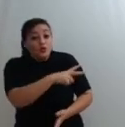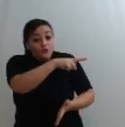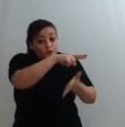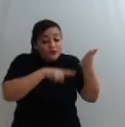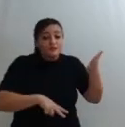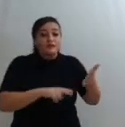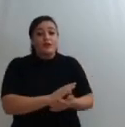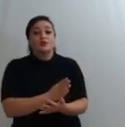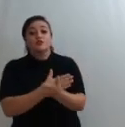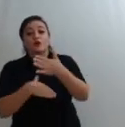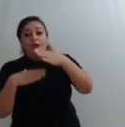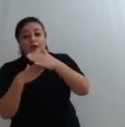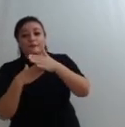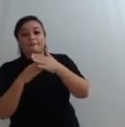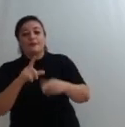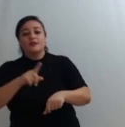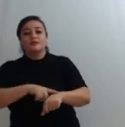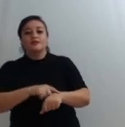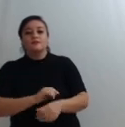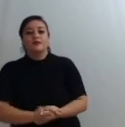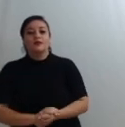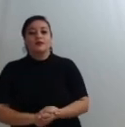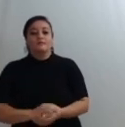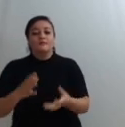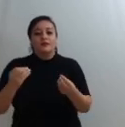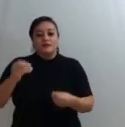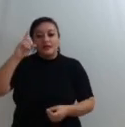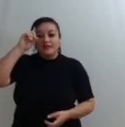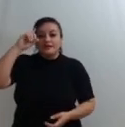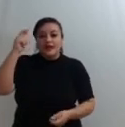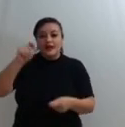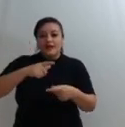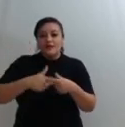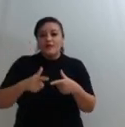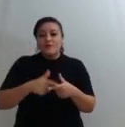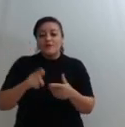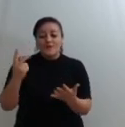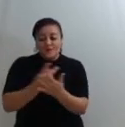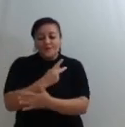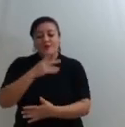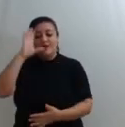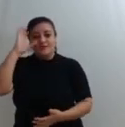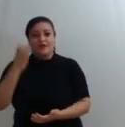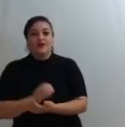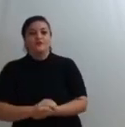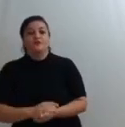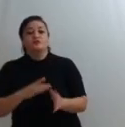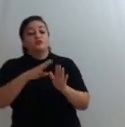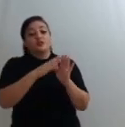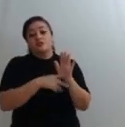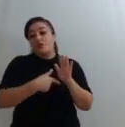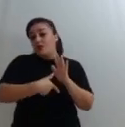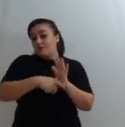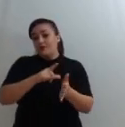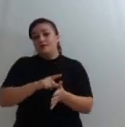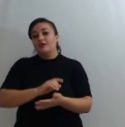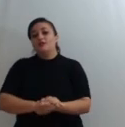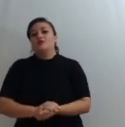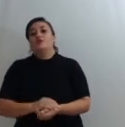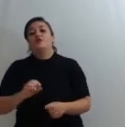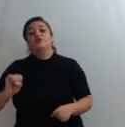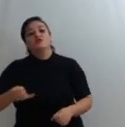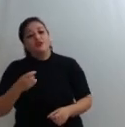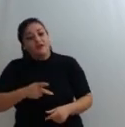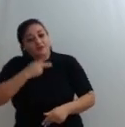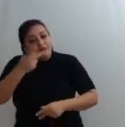temporal para consideração da falta grave cometida. Ora, a norma anterior já previa a necessidade de comportamento satisfatório durante a execução da